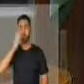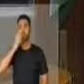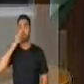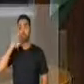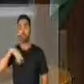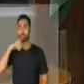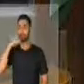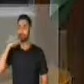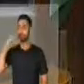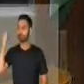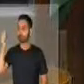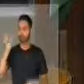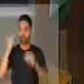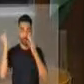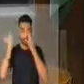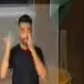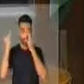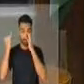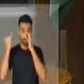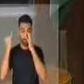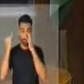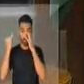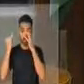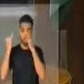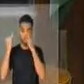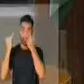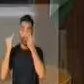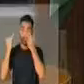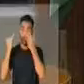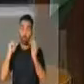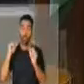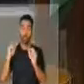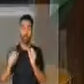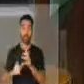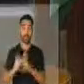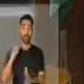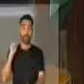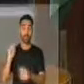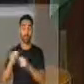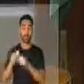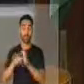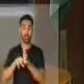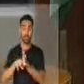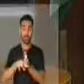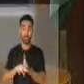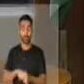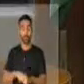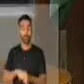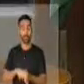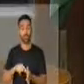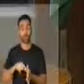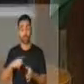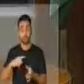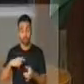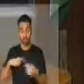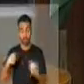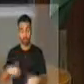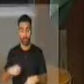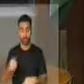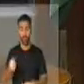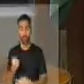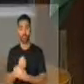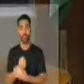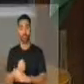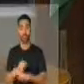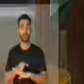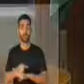é fundamental ela se antecipar nos seus exames, nós temos que ter a garantia do